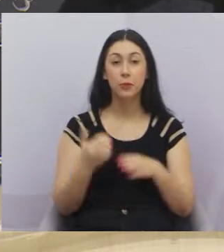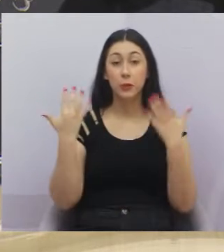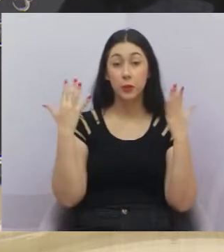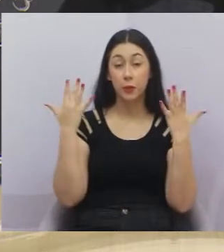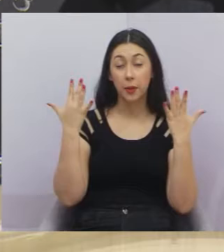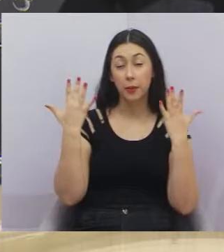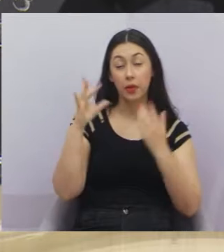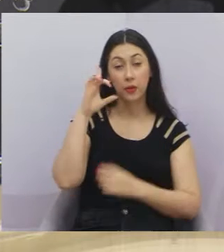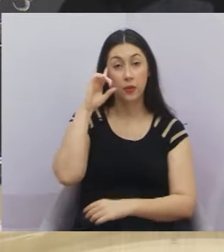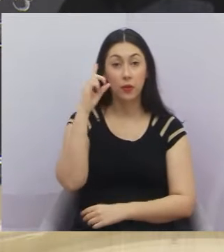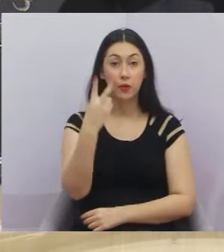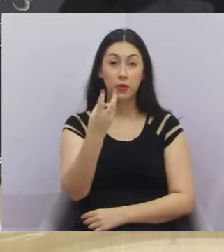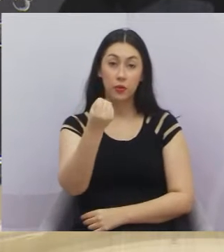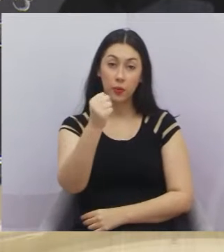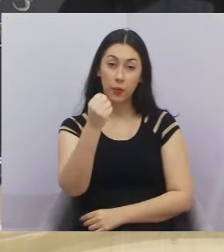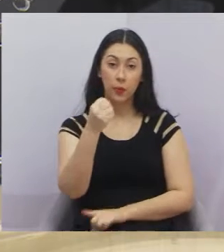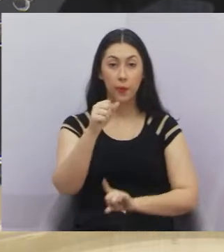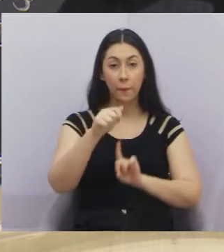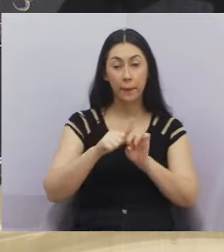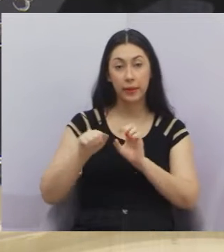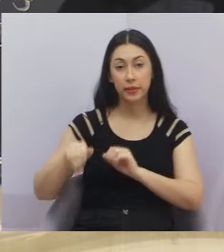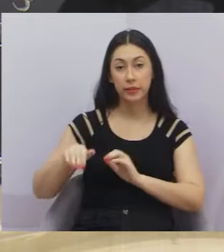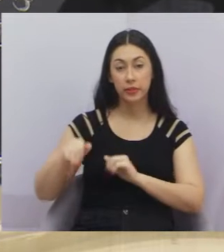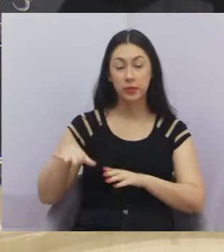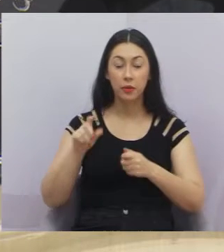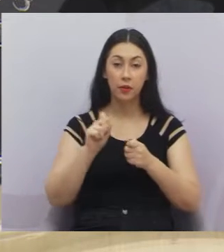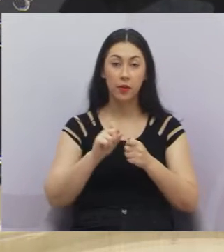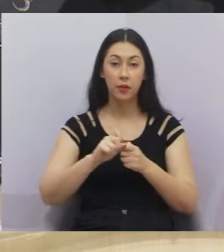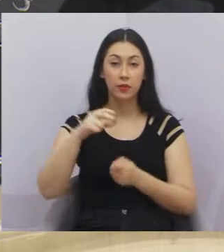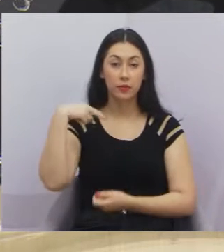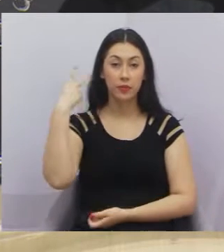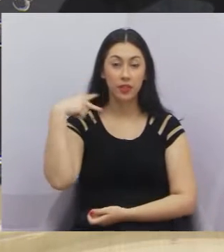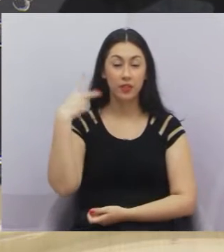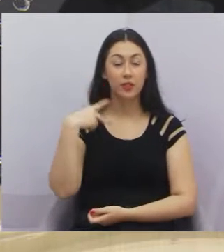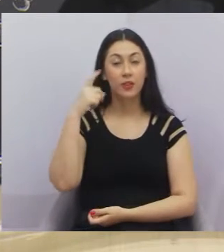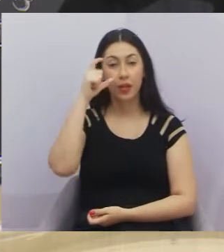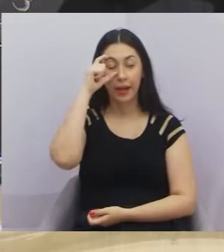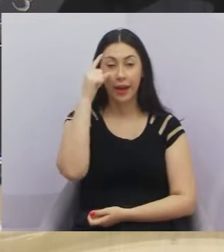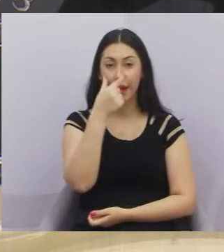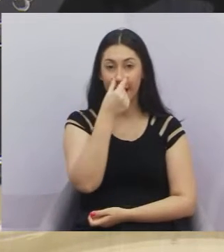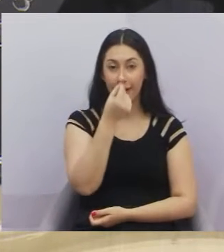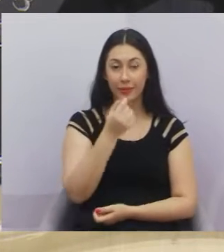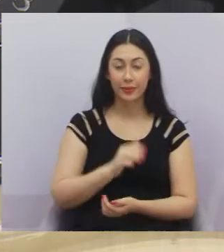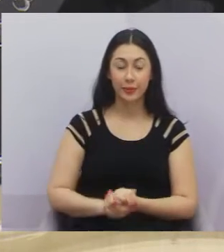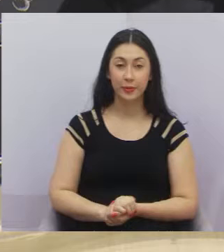comemorado em 28 de setembro. Autoria Abner de Madureira.